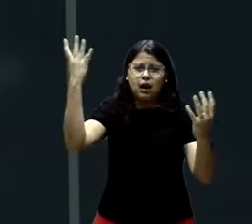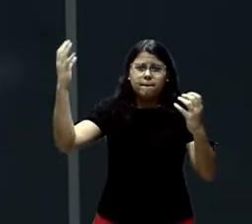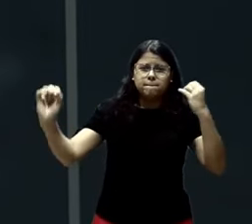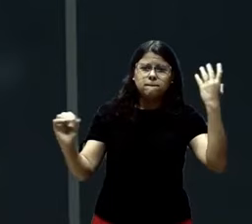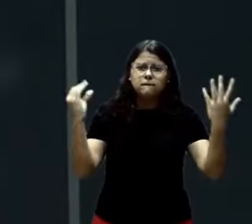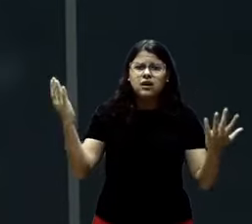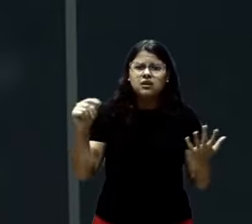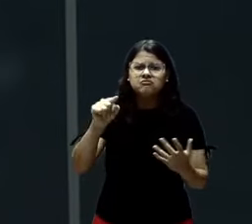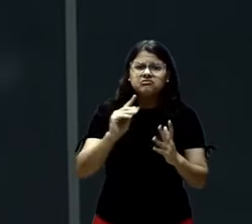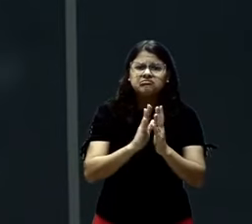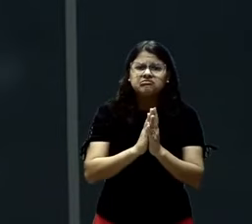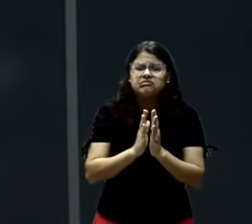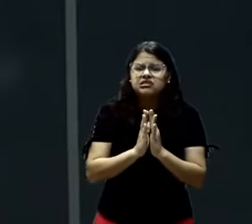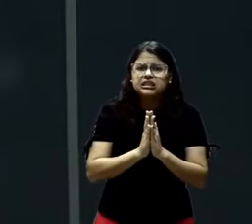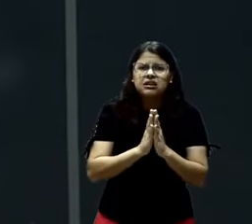Já orou?